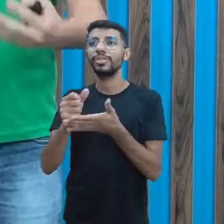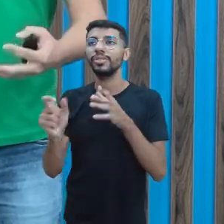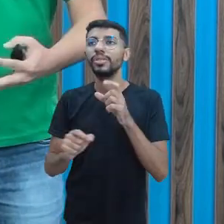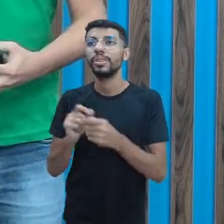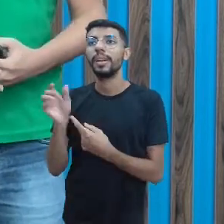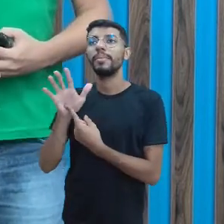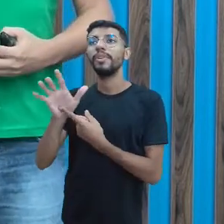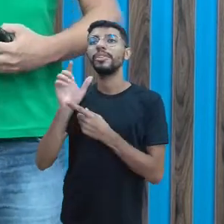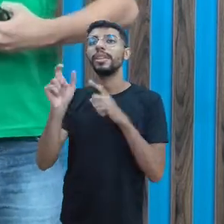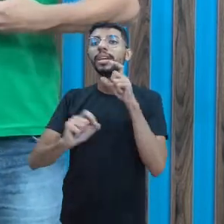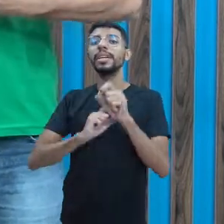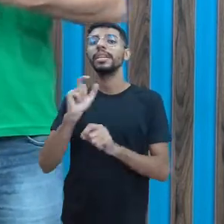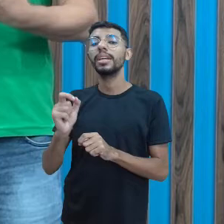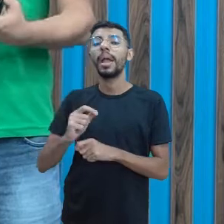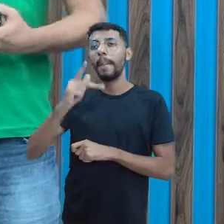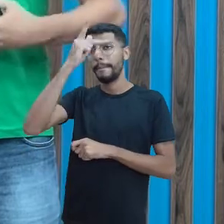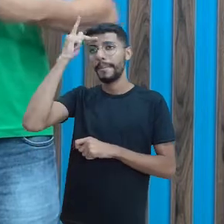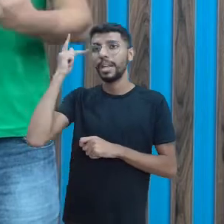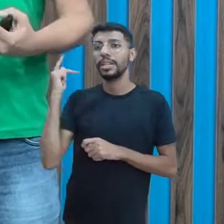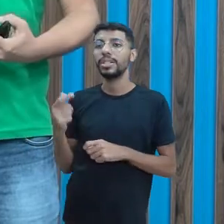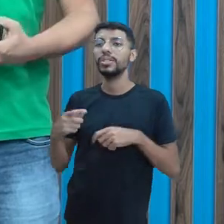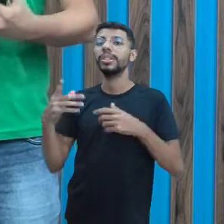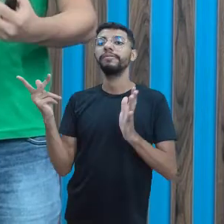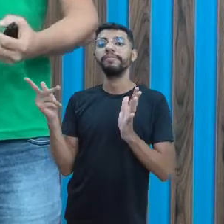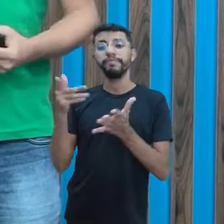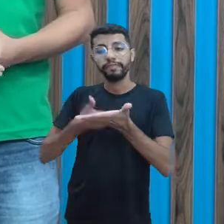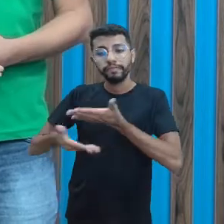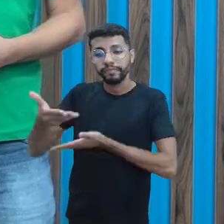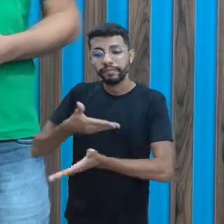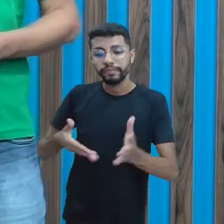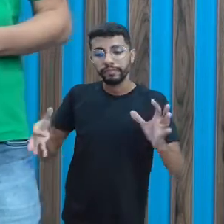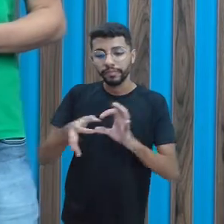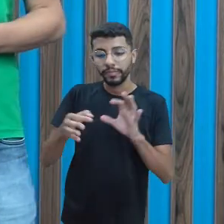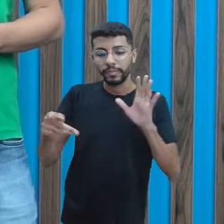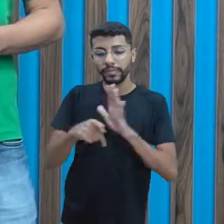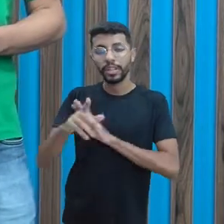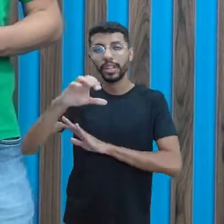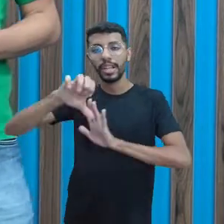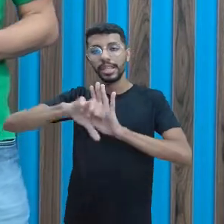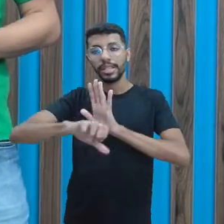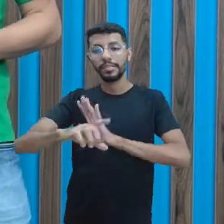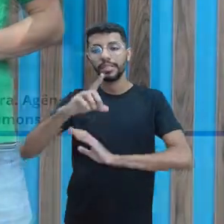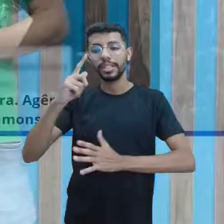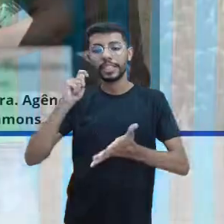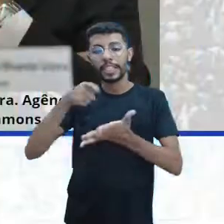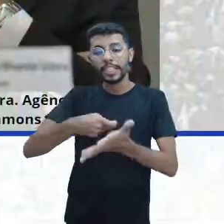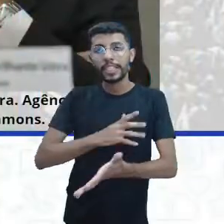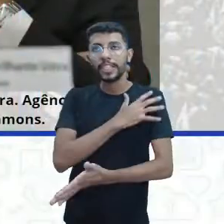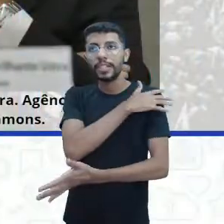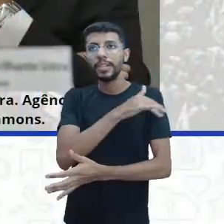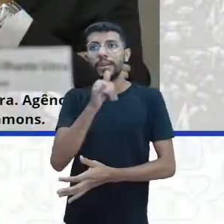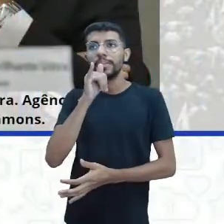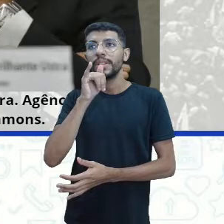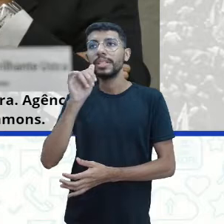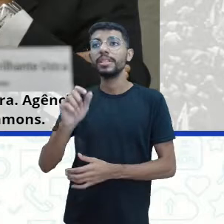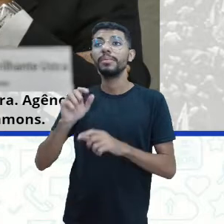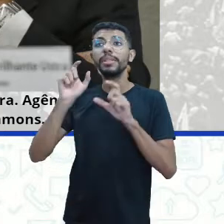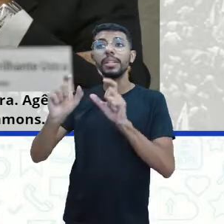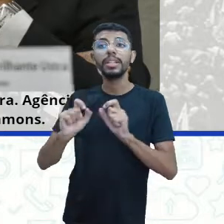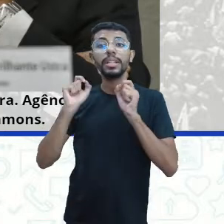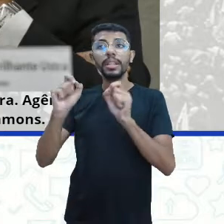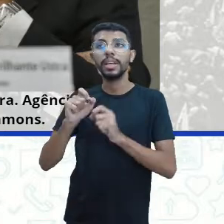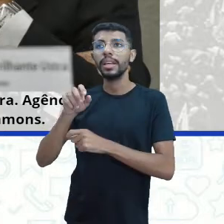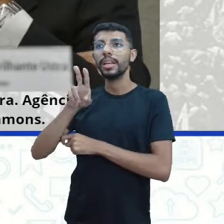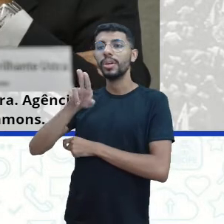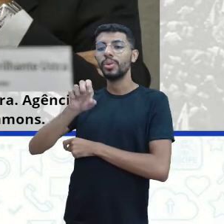apontar sujeitos que, de fato, estiveram envolvidos nos crimes da ditadura. A exemplo do Brilhante Ustra, né, o Carlos Brilhante